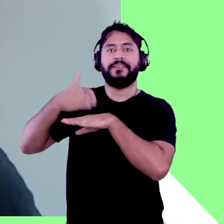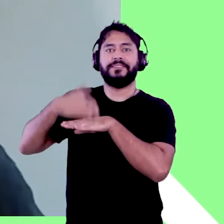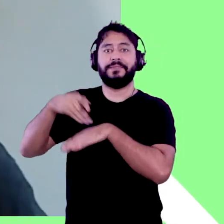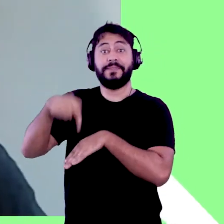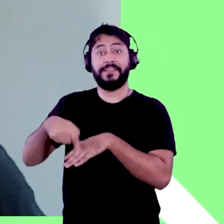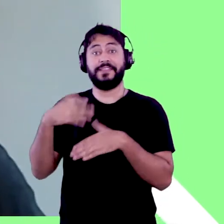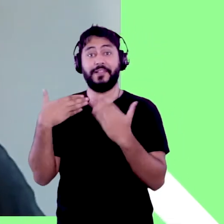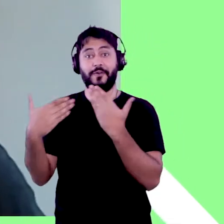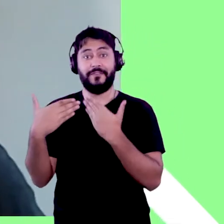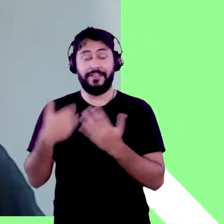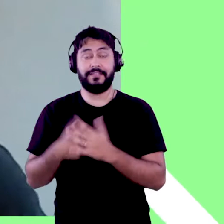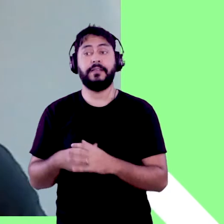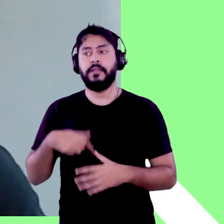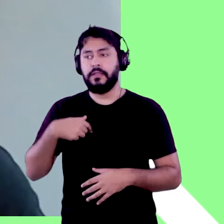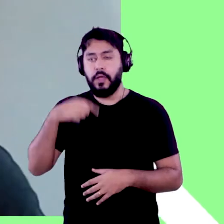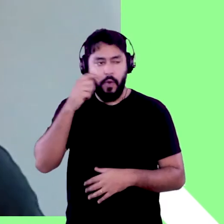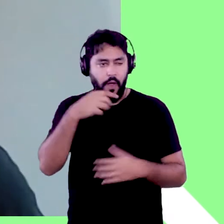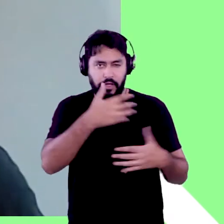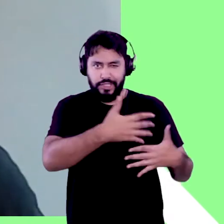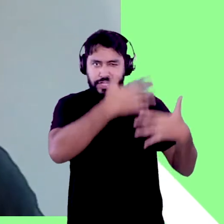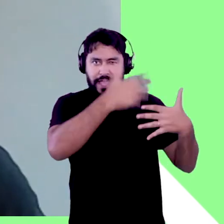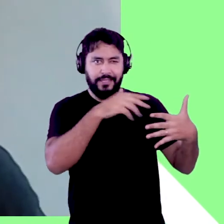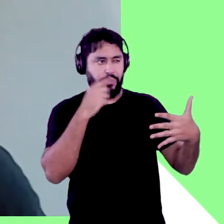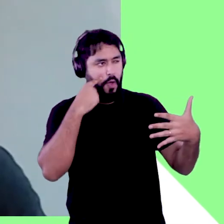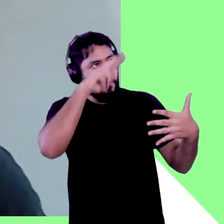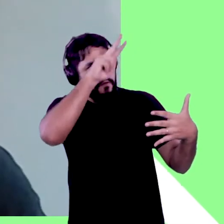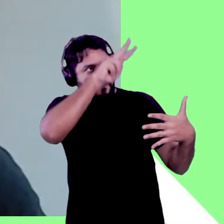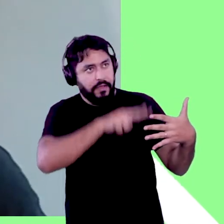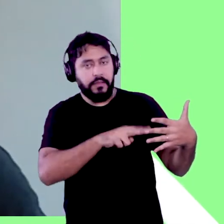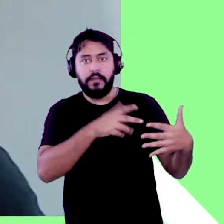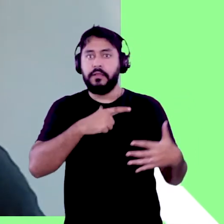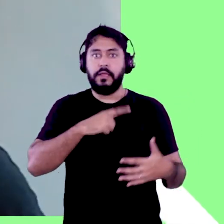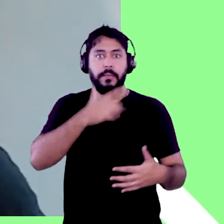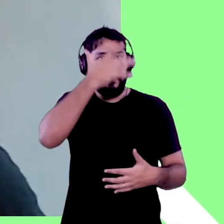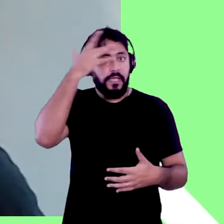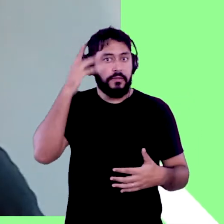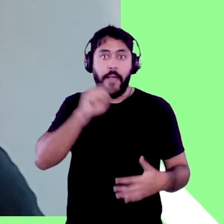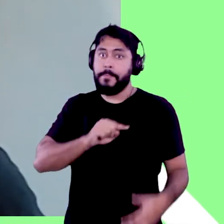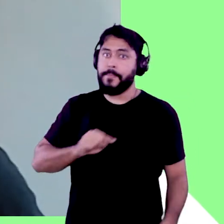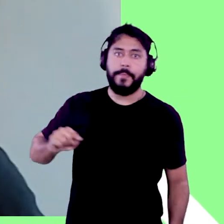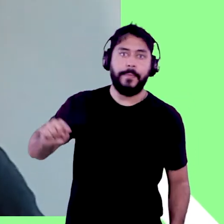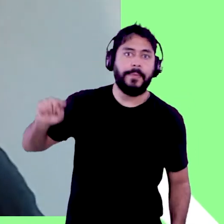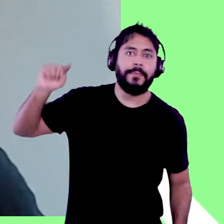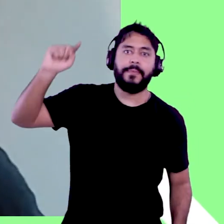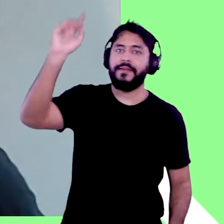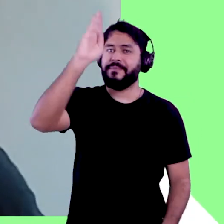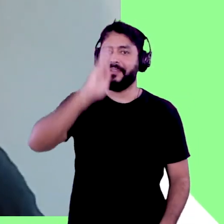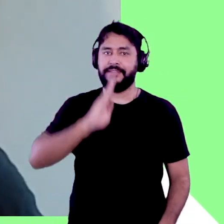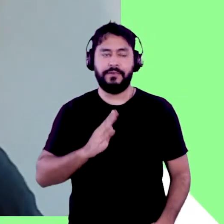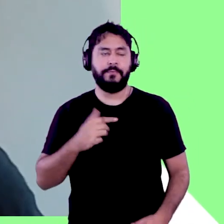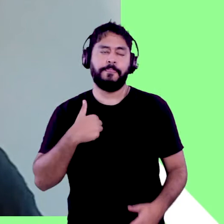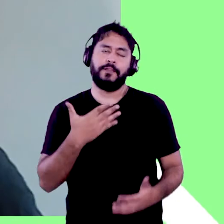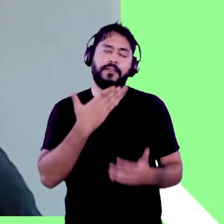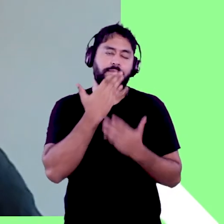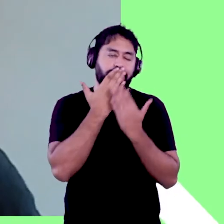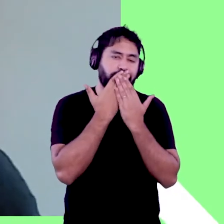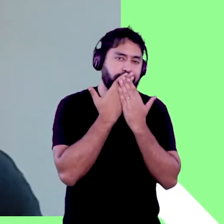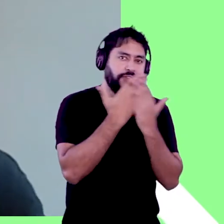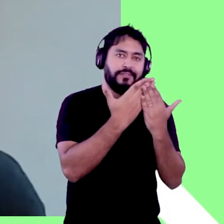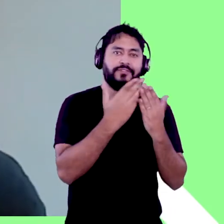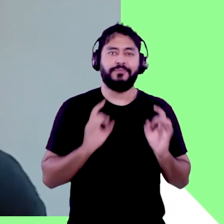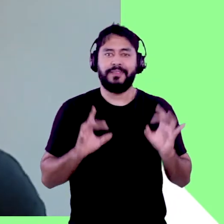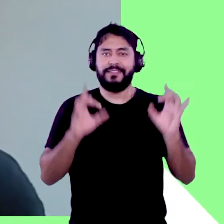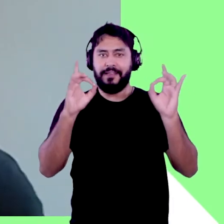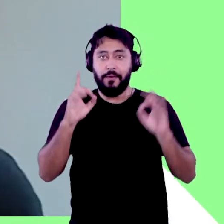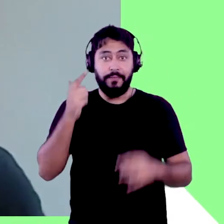conversa. Então, estou vendo aqui no chat que tem gente de vários lugares, e aí eu queria mandar um beijo especial aqui para a Liliana Tavares,